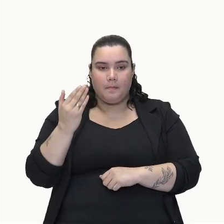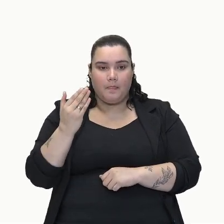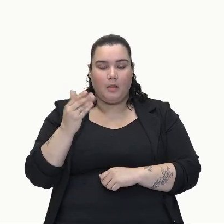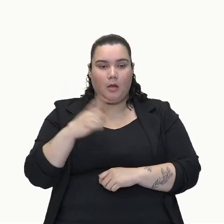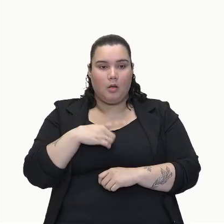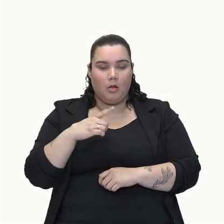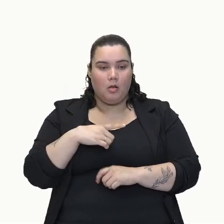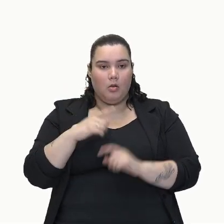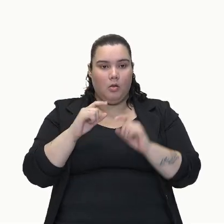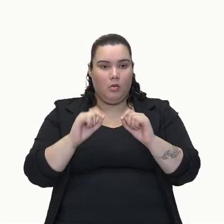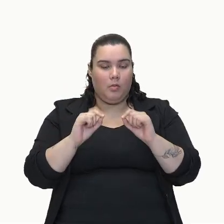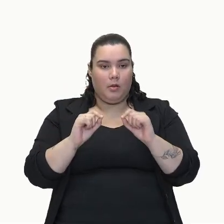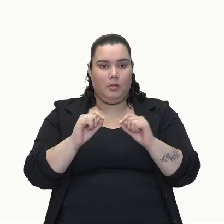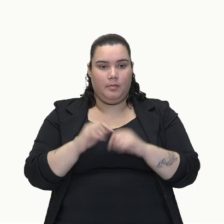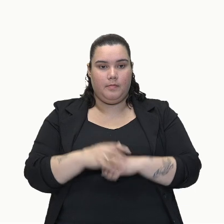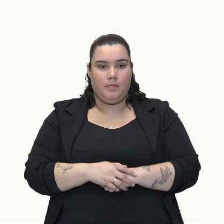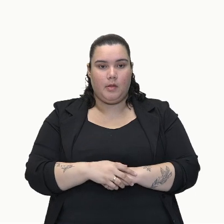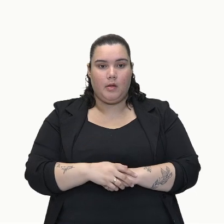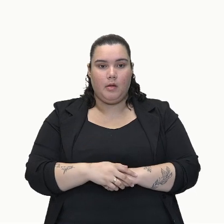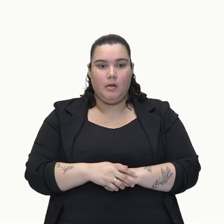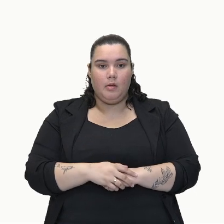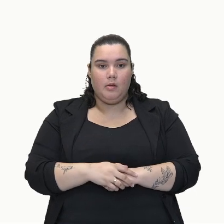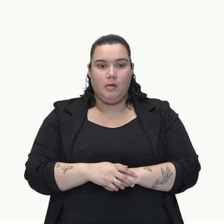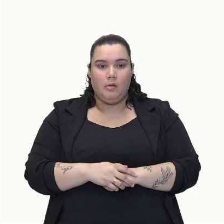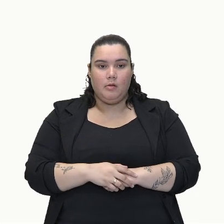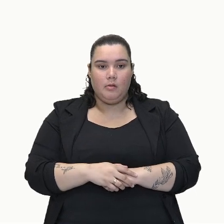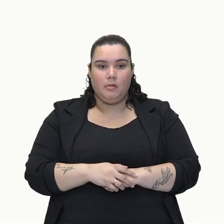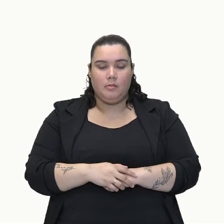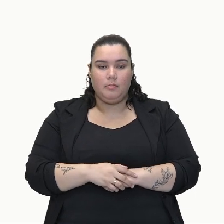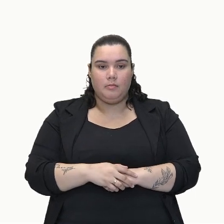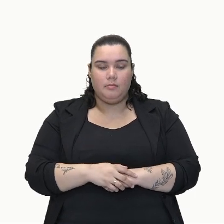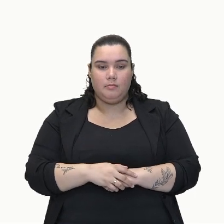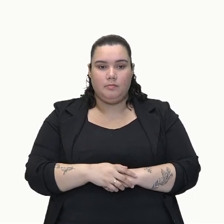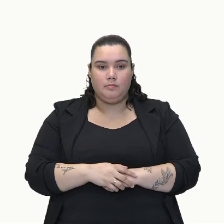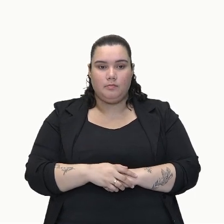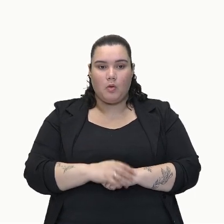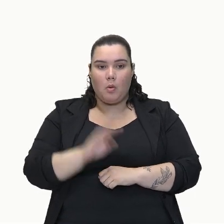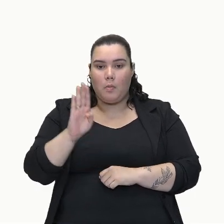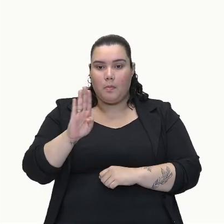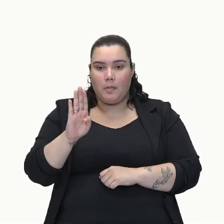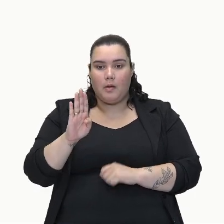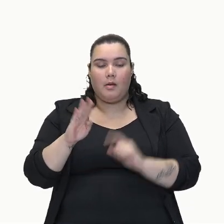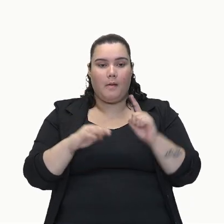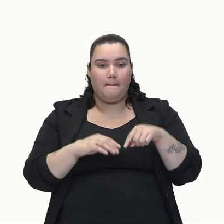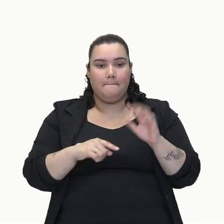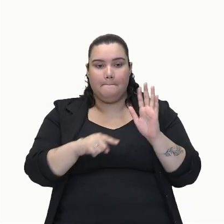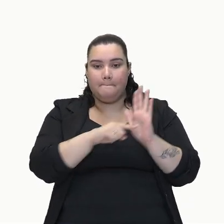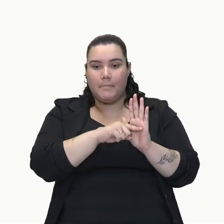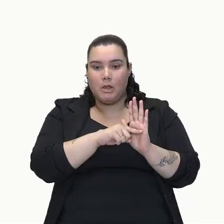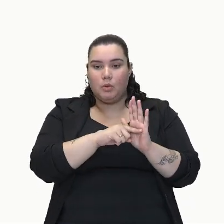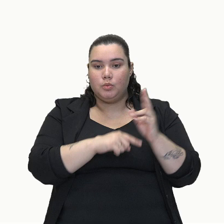na frente do x. b é igual a menos 2.